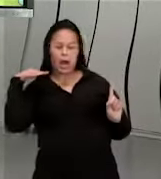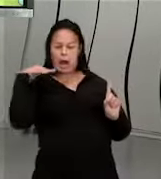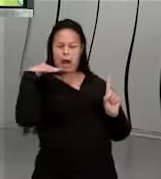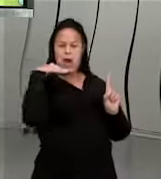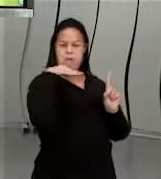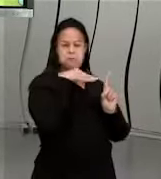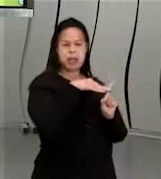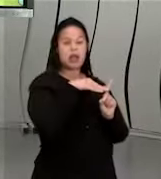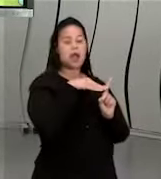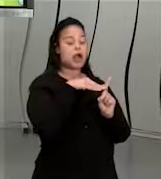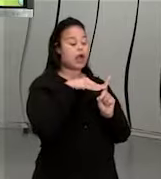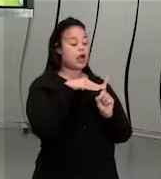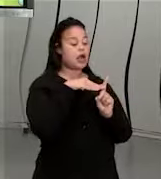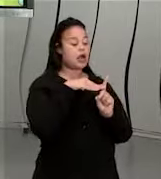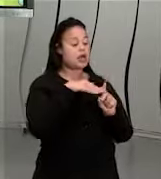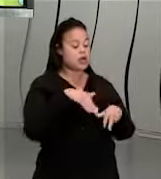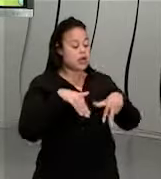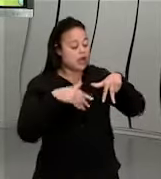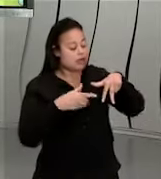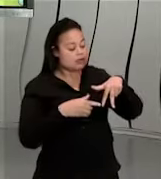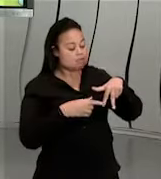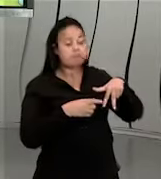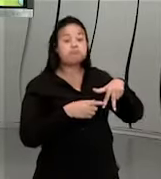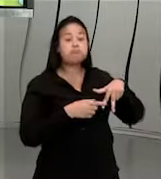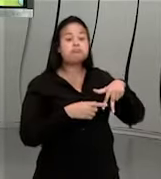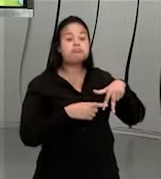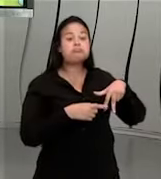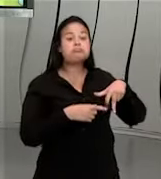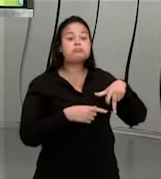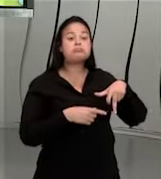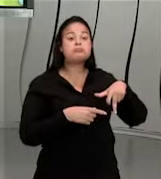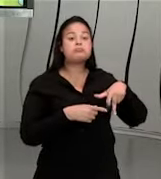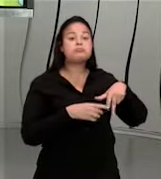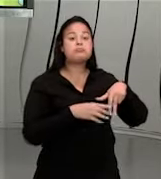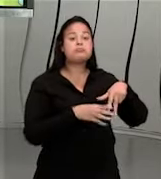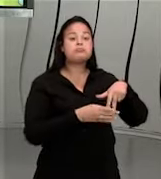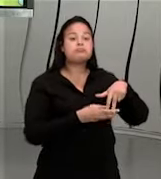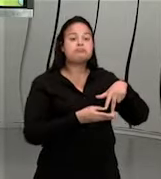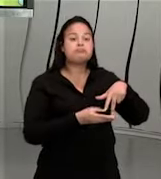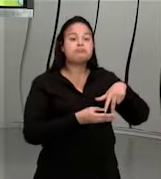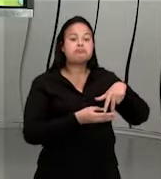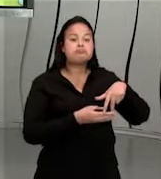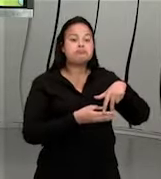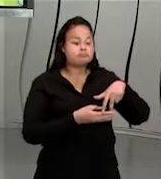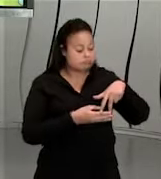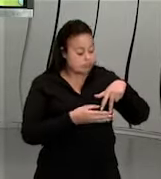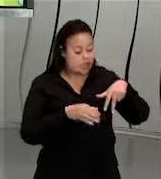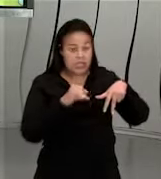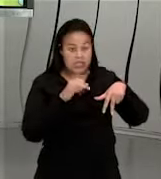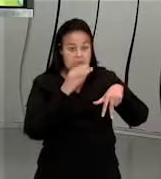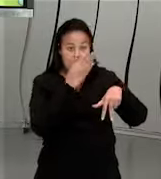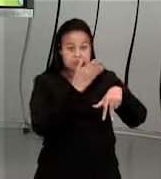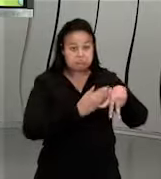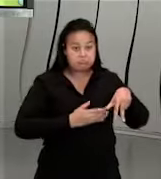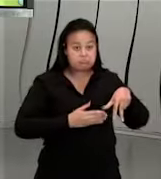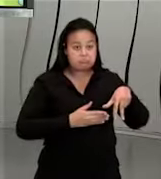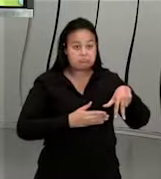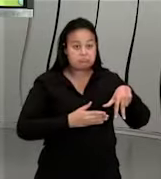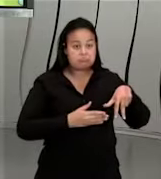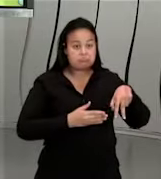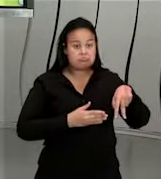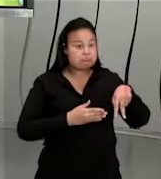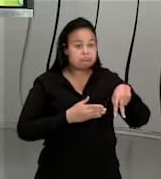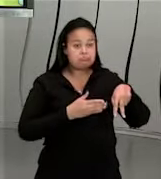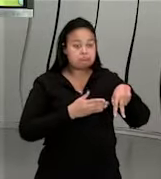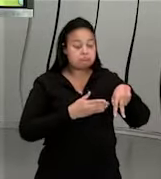ou seja, uma parte dos ossos da mão, a pessoa perde a mão, aí novos ossos não